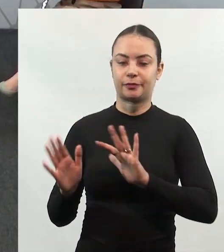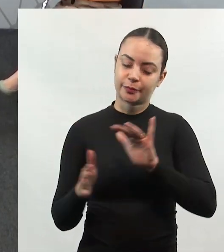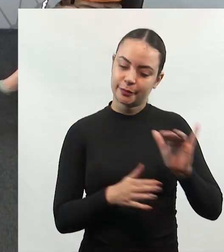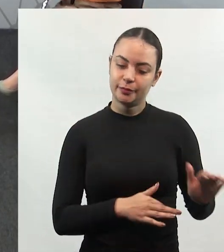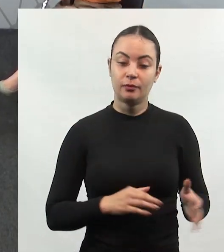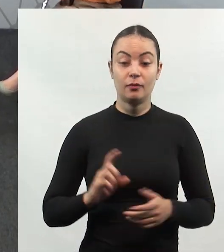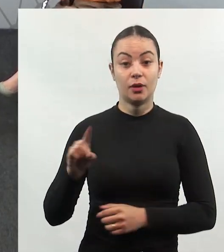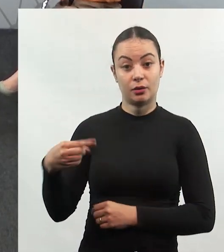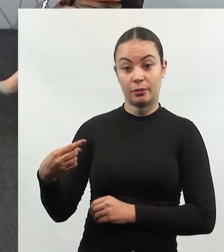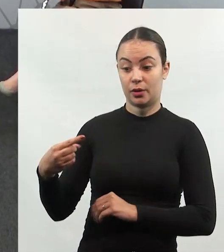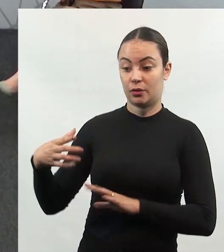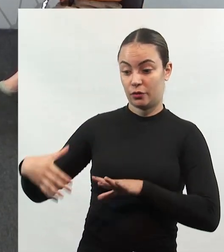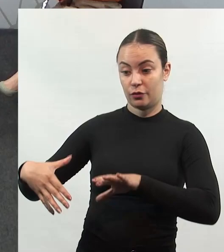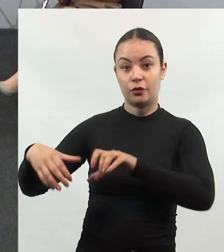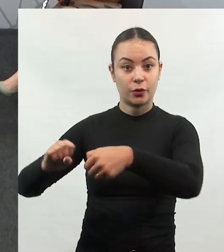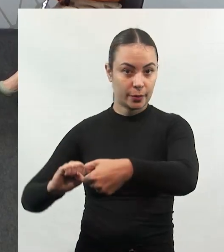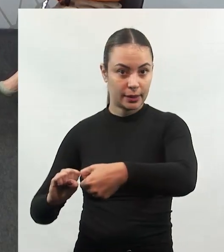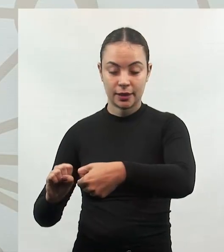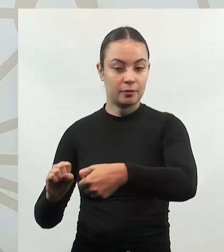fala?